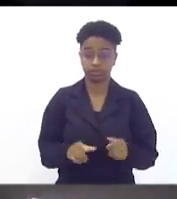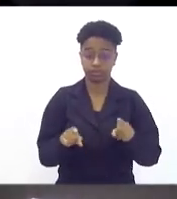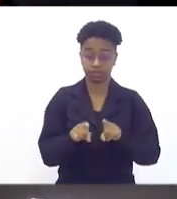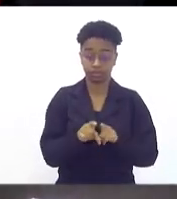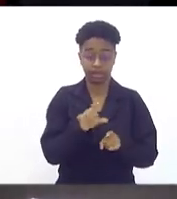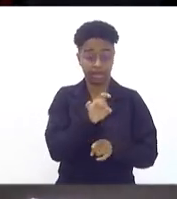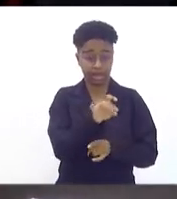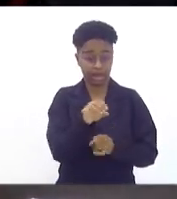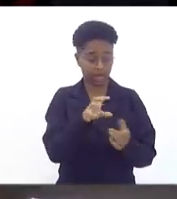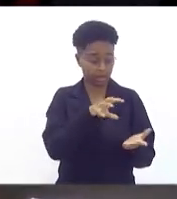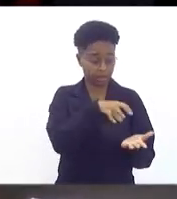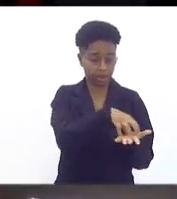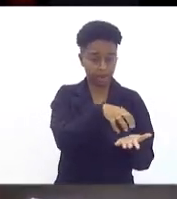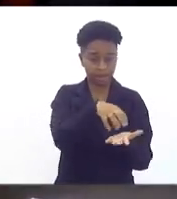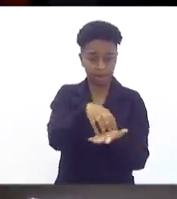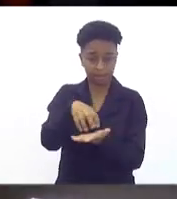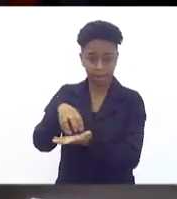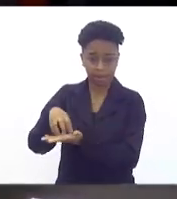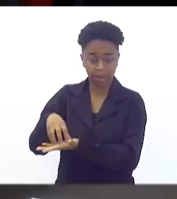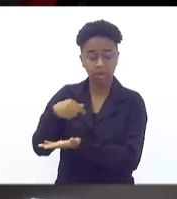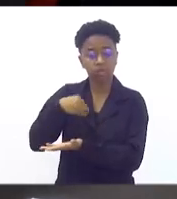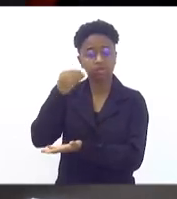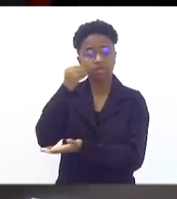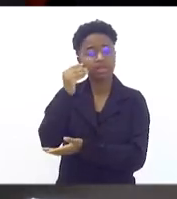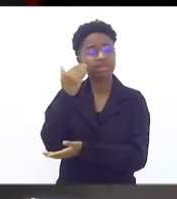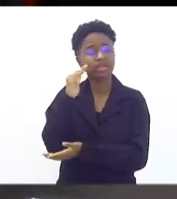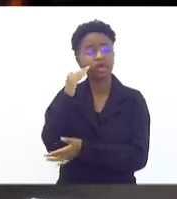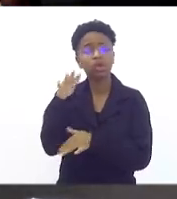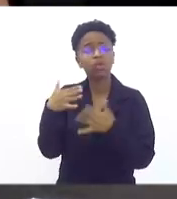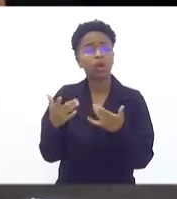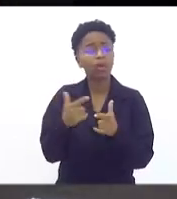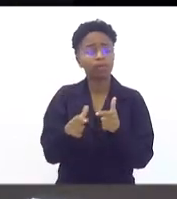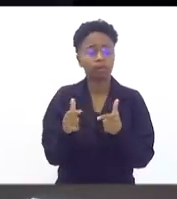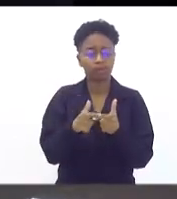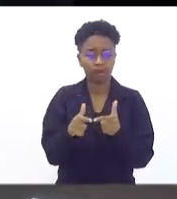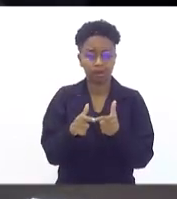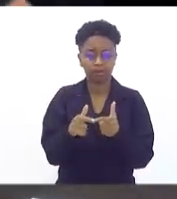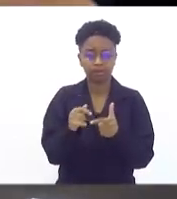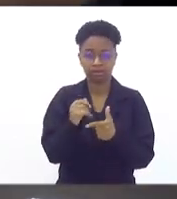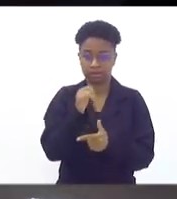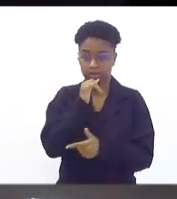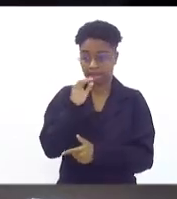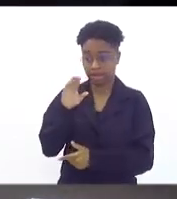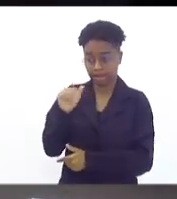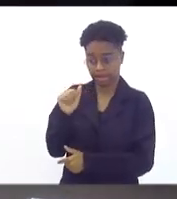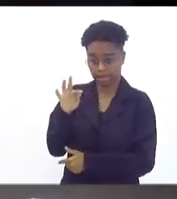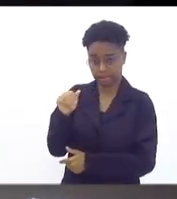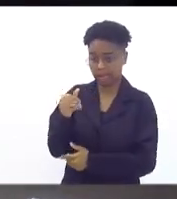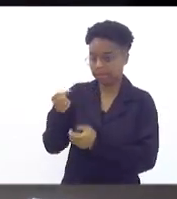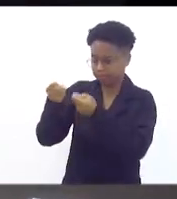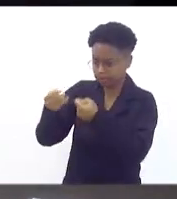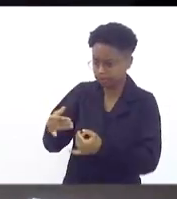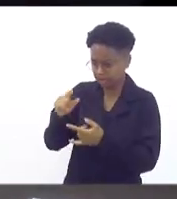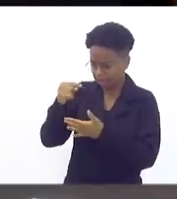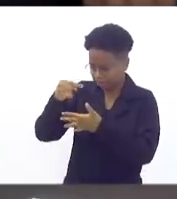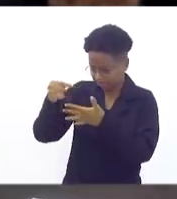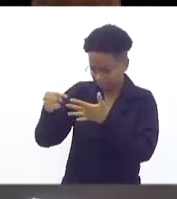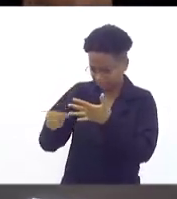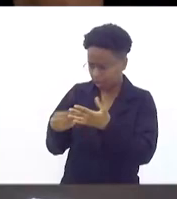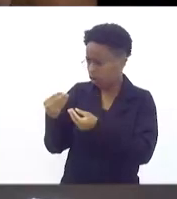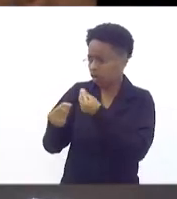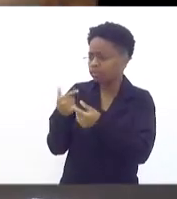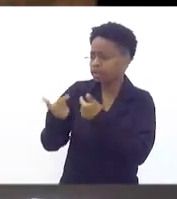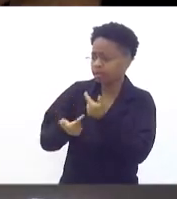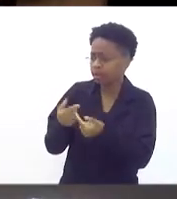setor da agência para poder entender qual era o problema da agência chamei o pessoal da Catra Senta aqui me fala é isso é isso como é que